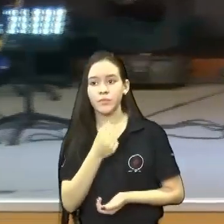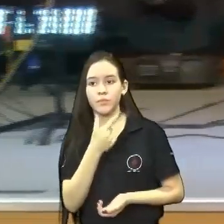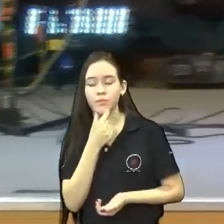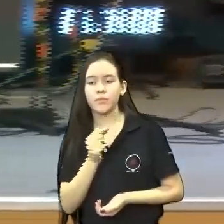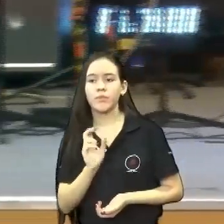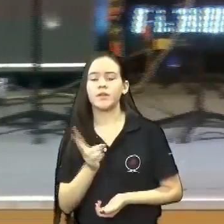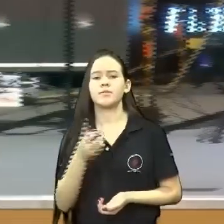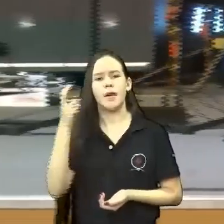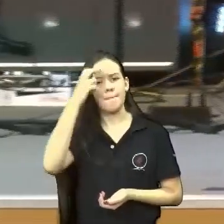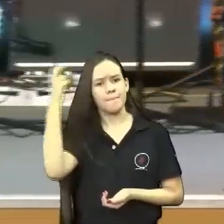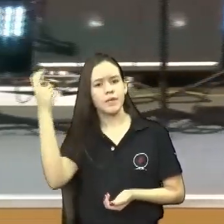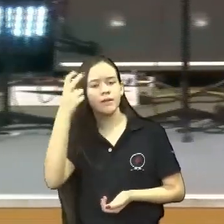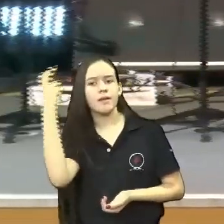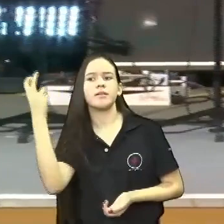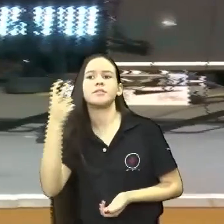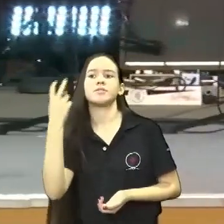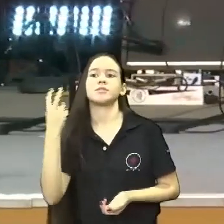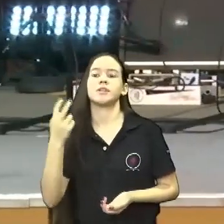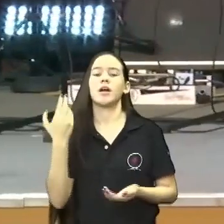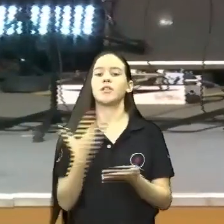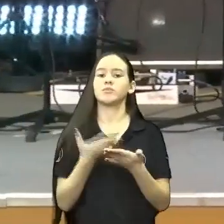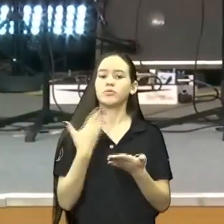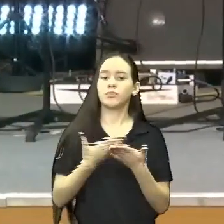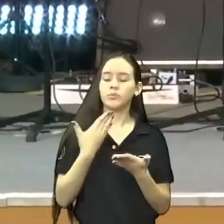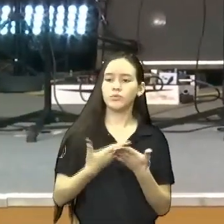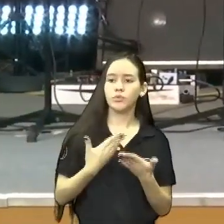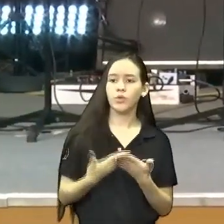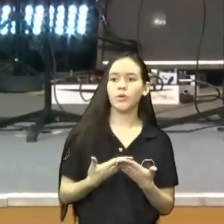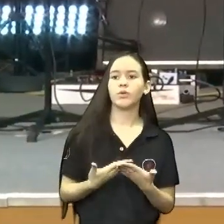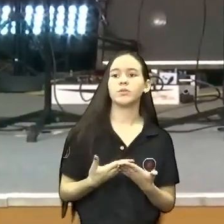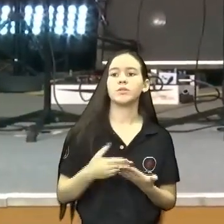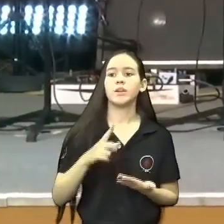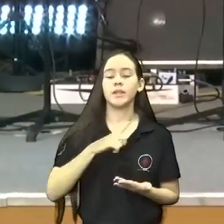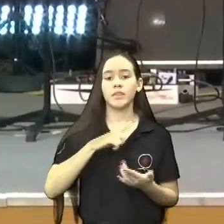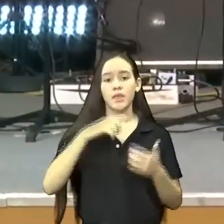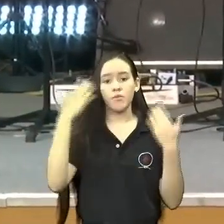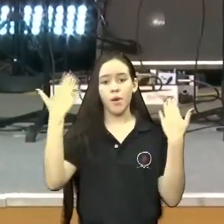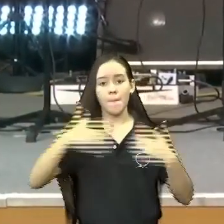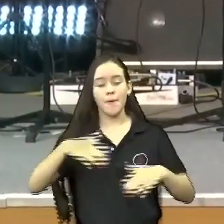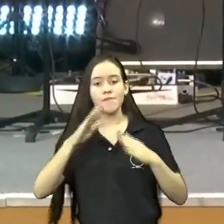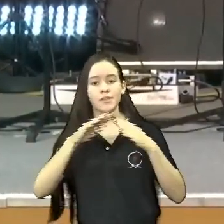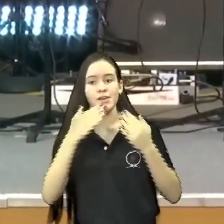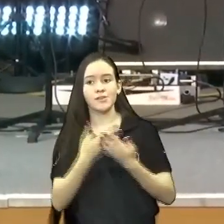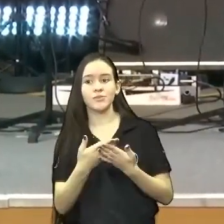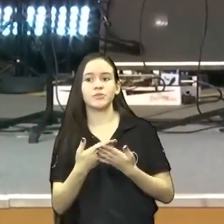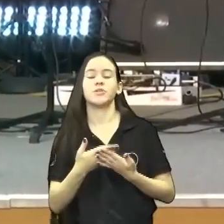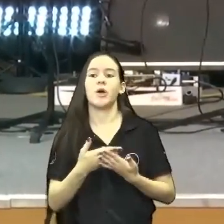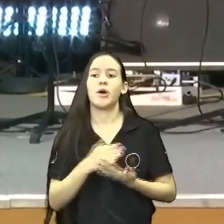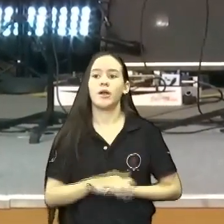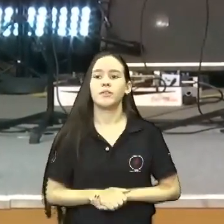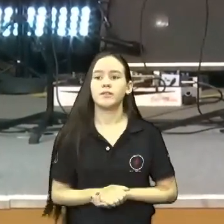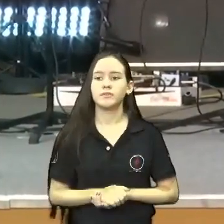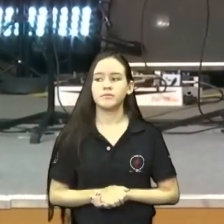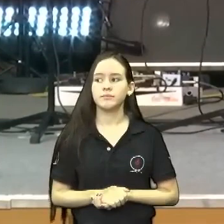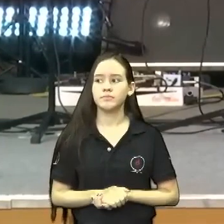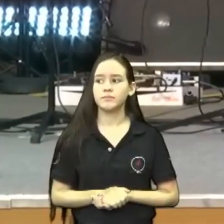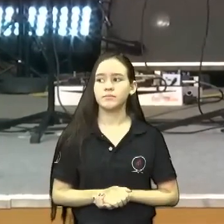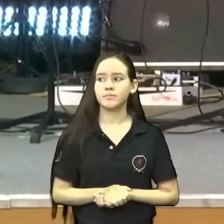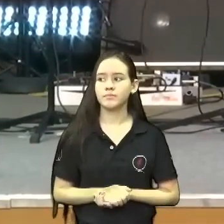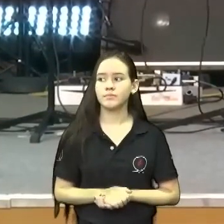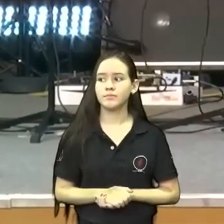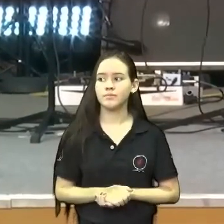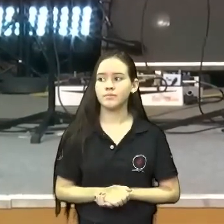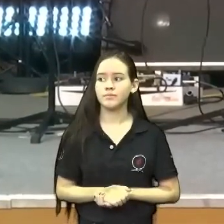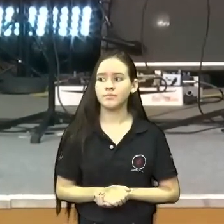sempre foi muito inteligente estudioso teve uma prova no colégio ele tava no ginásio naquela época era ginásio